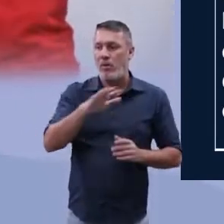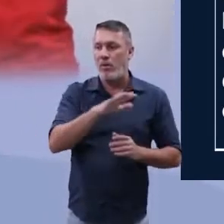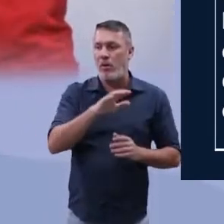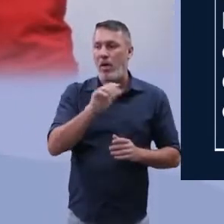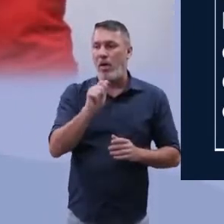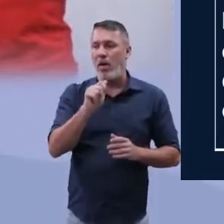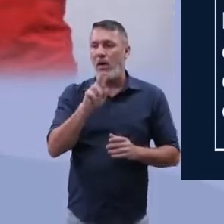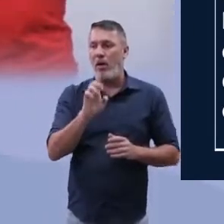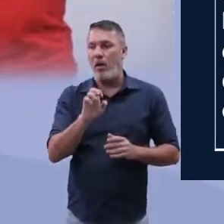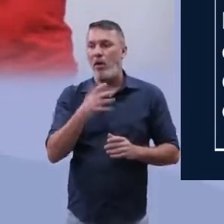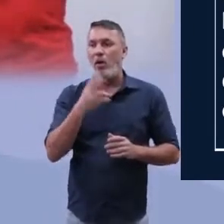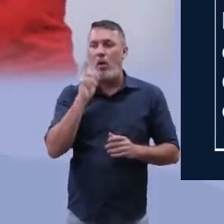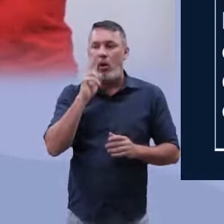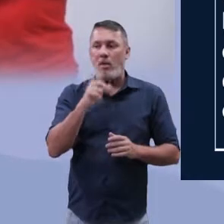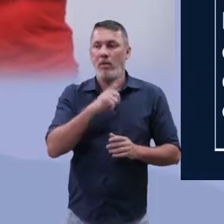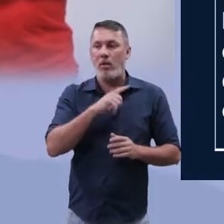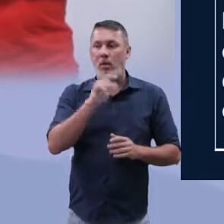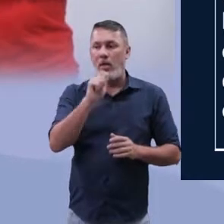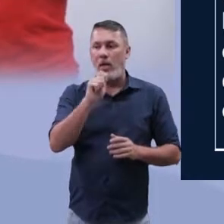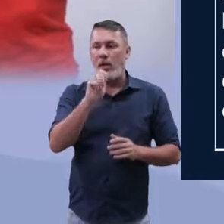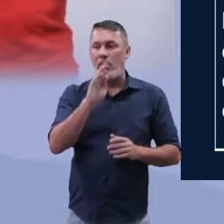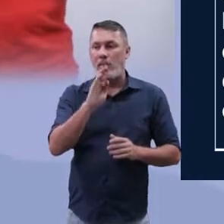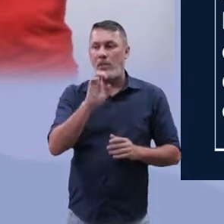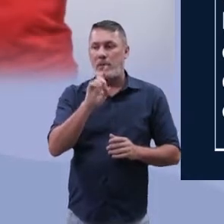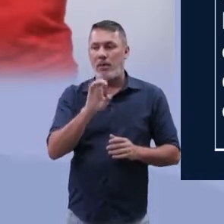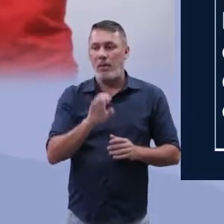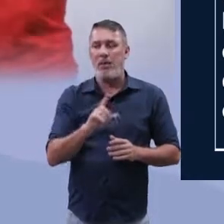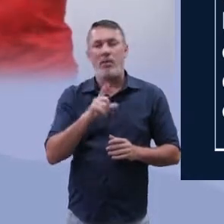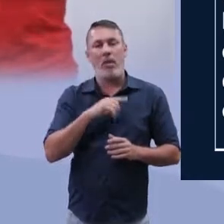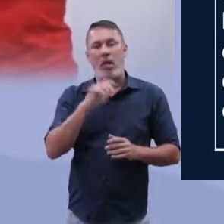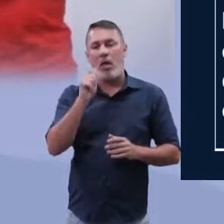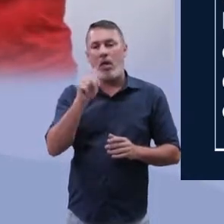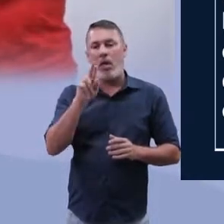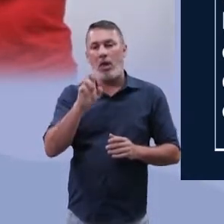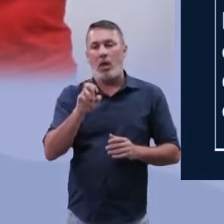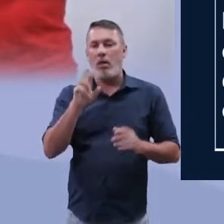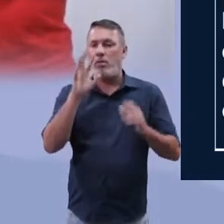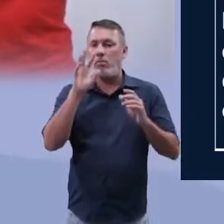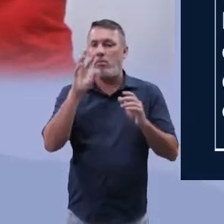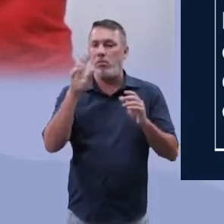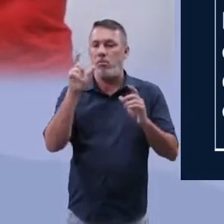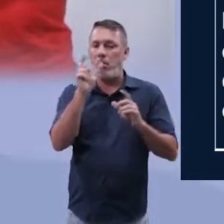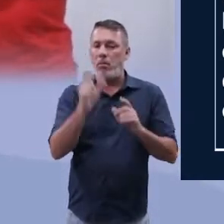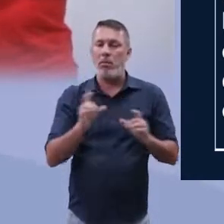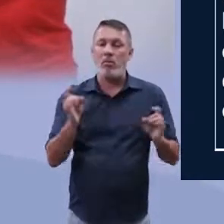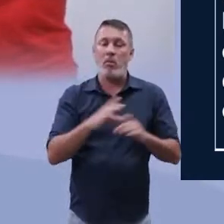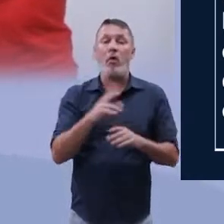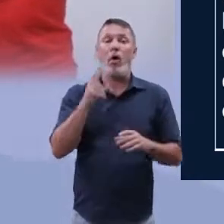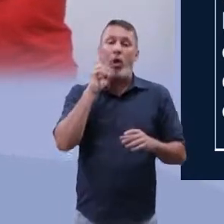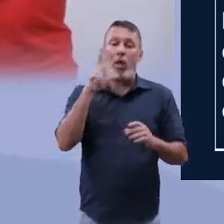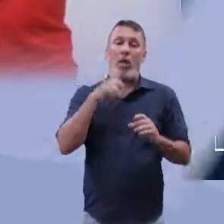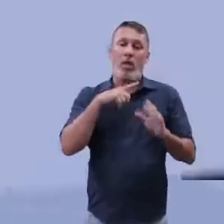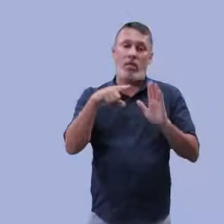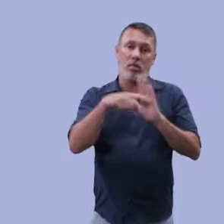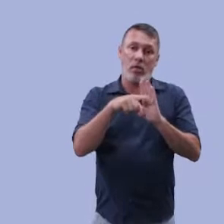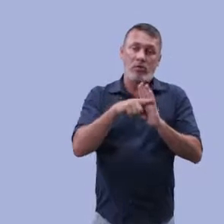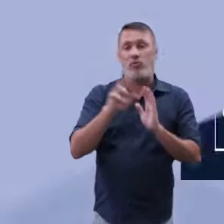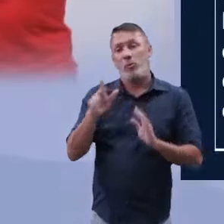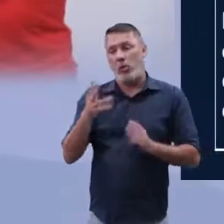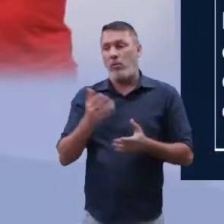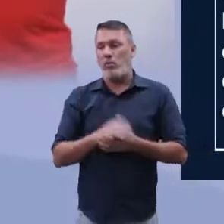eles, né? Olha lá, letras A, B, C, D e E, tudo tem are. Então, a gente tem que olhar o quê? Se vai ser negativo ou